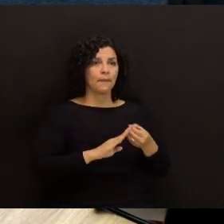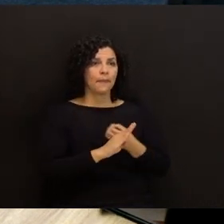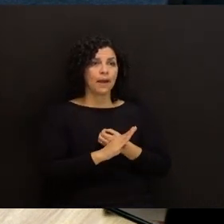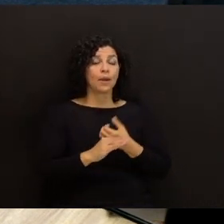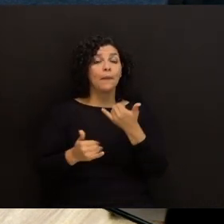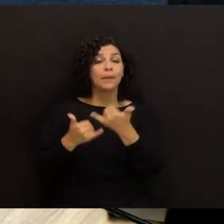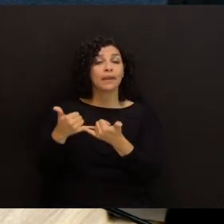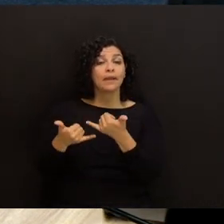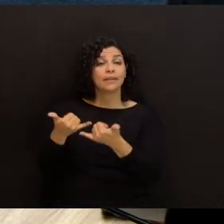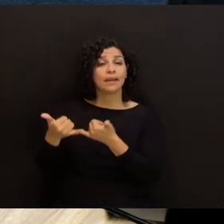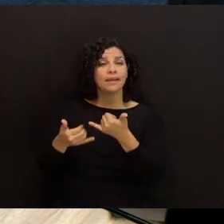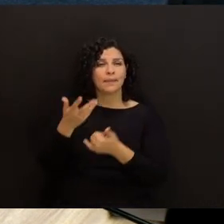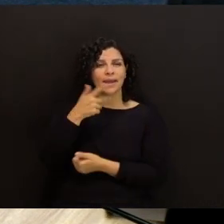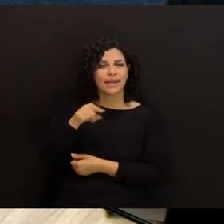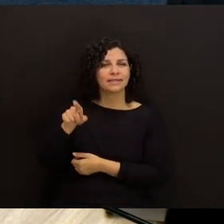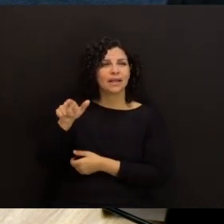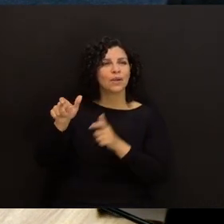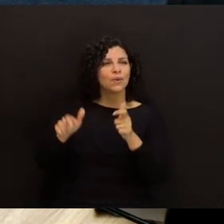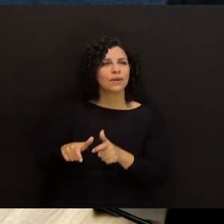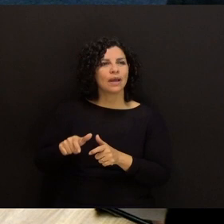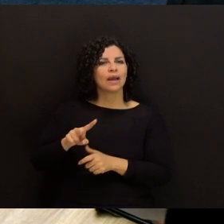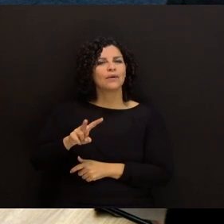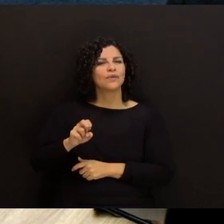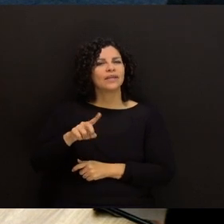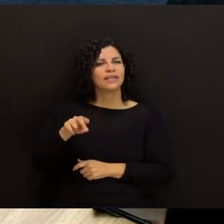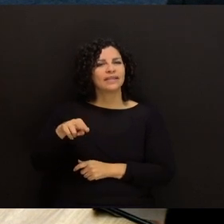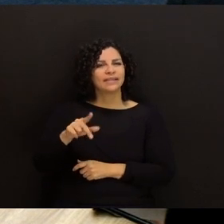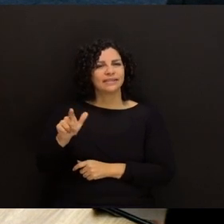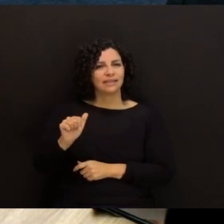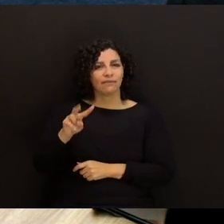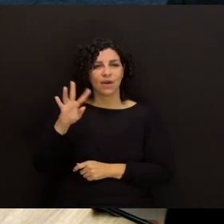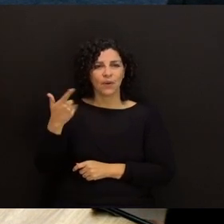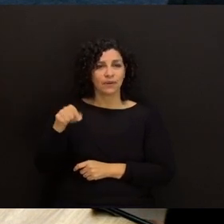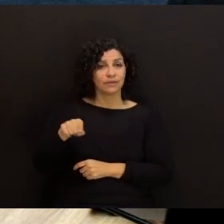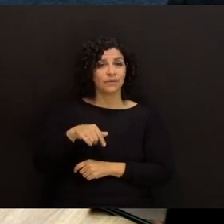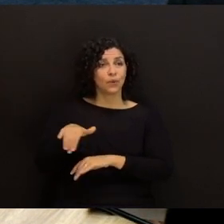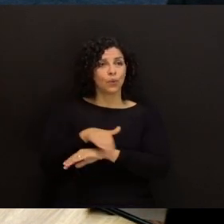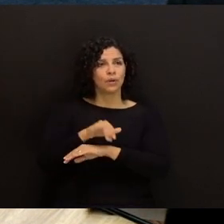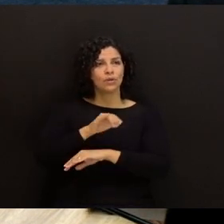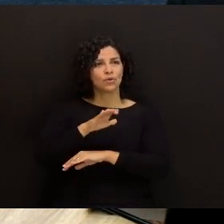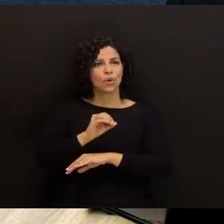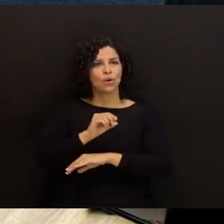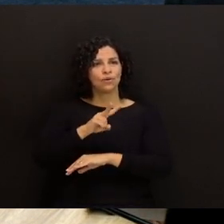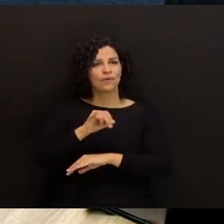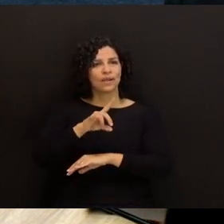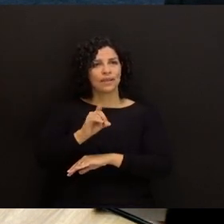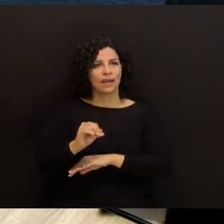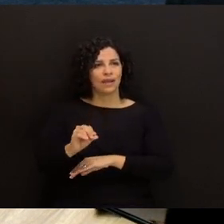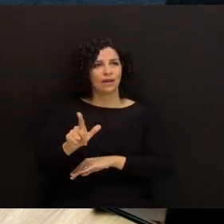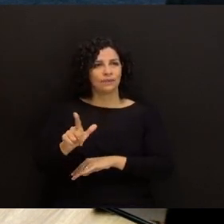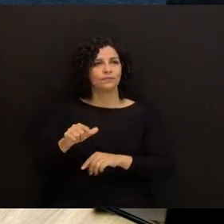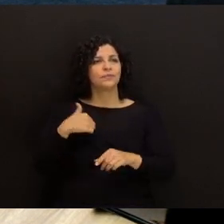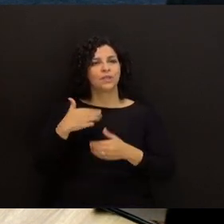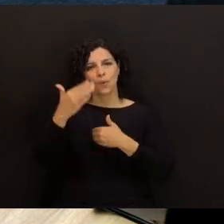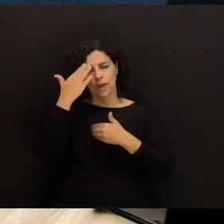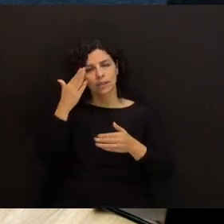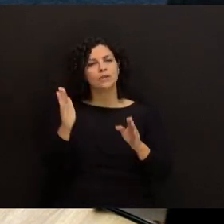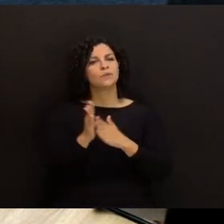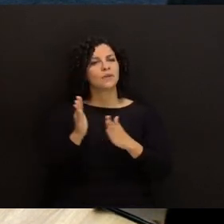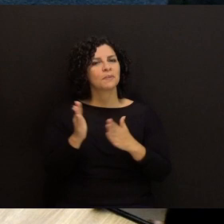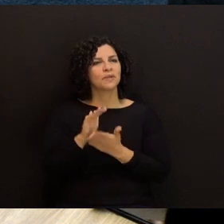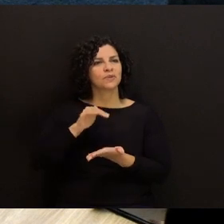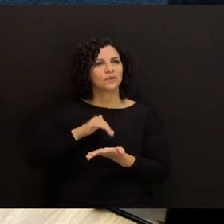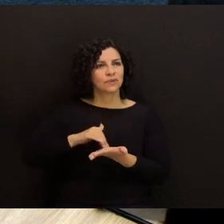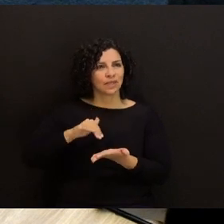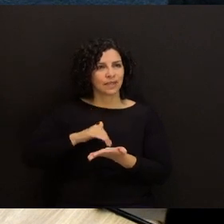playground instalado ali na região do Veneza Rua João Vital da luz então agradeço e parabeniza aqui o nosso